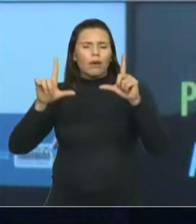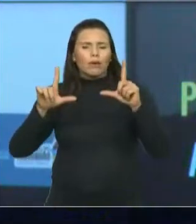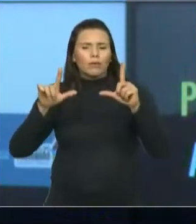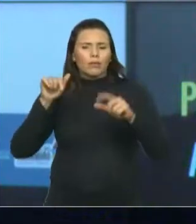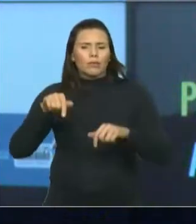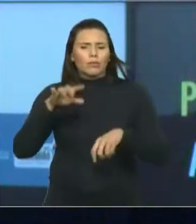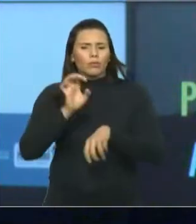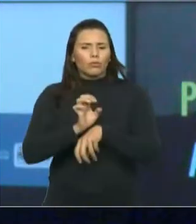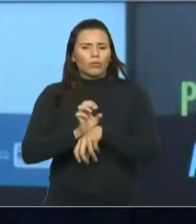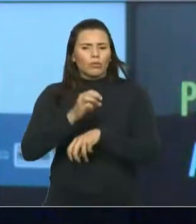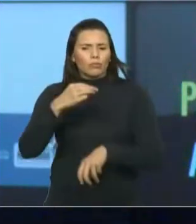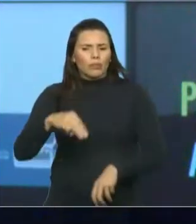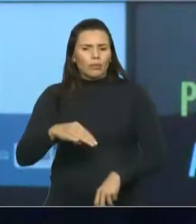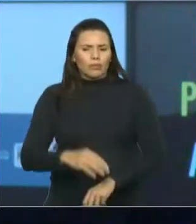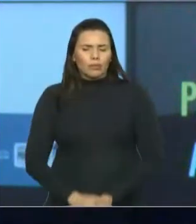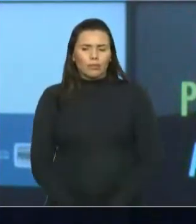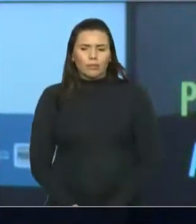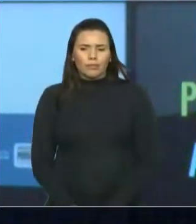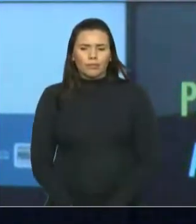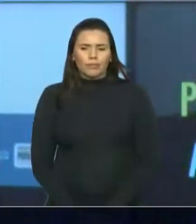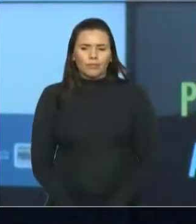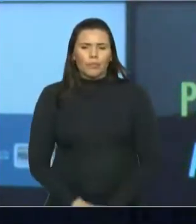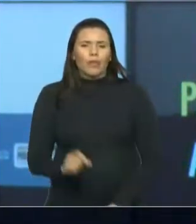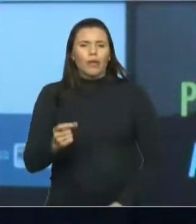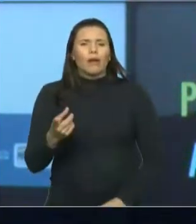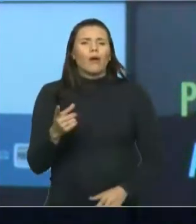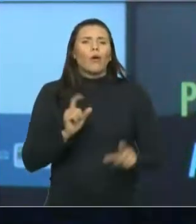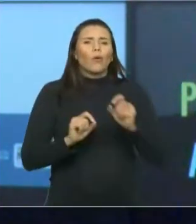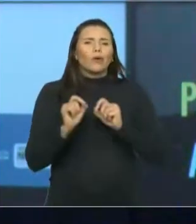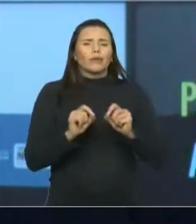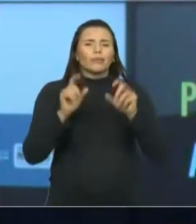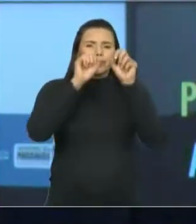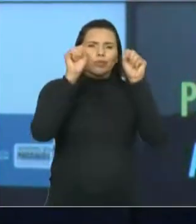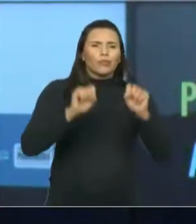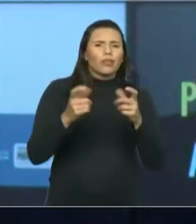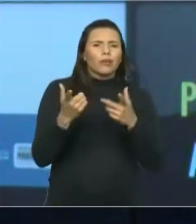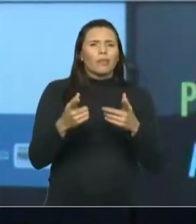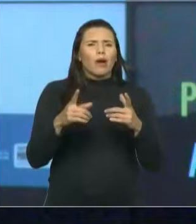unidades de saúde. Essas são unidades que, de algum modo,